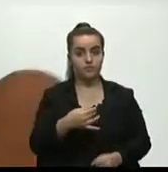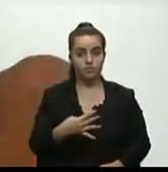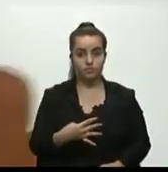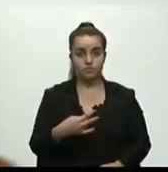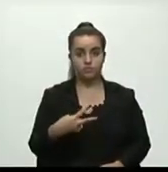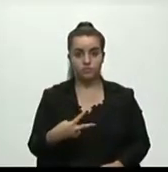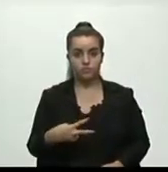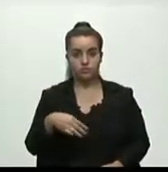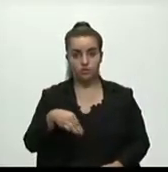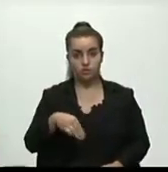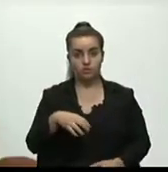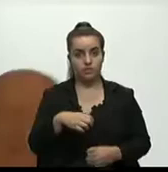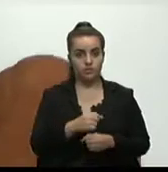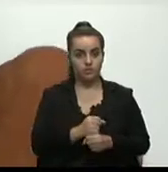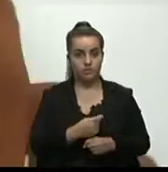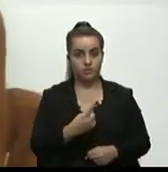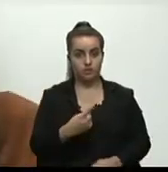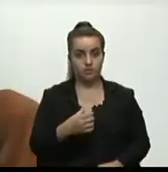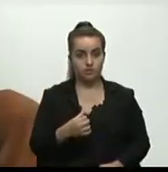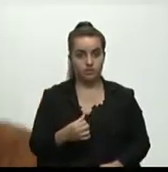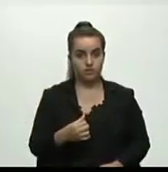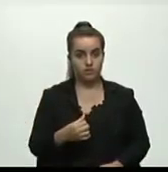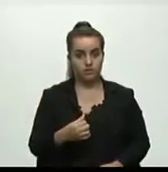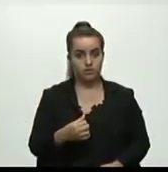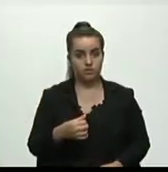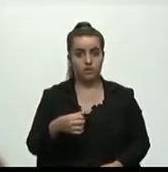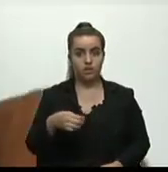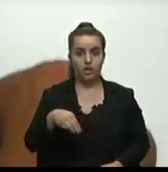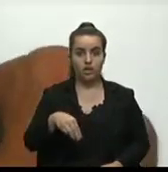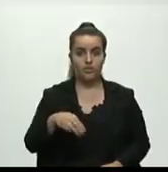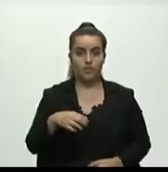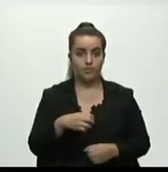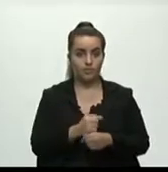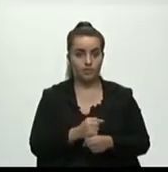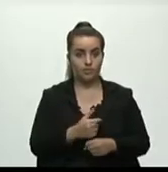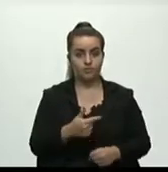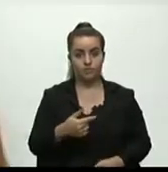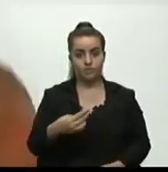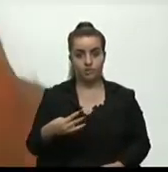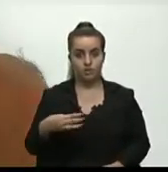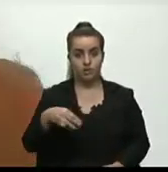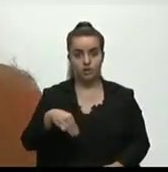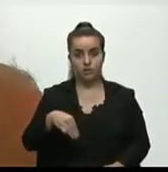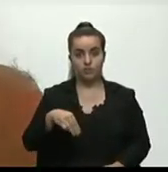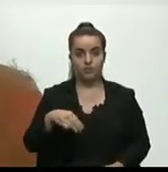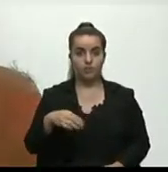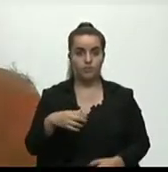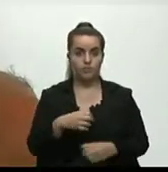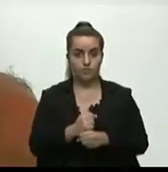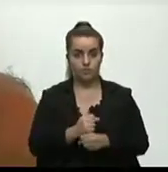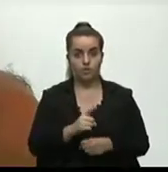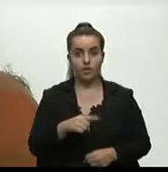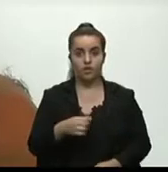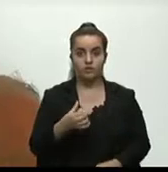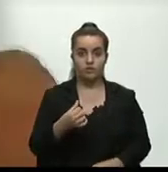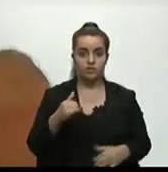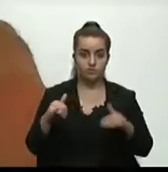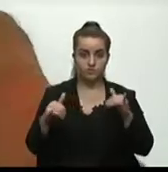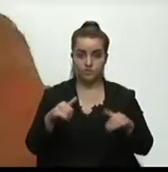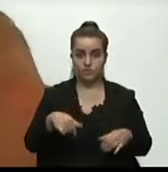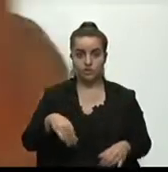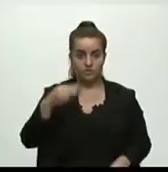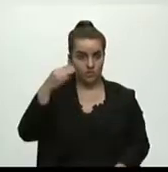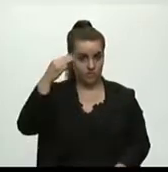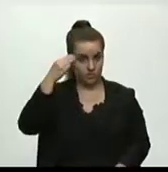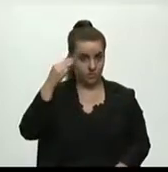42, M+. 16, M+. E 23, M+. Então, foram inseridos 6 dados na memória da